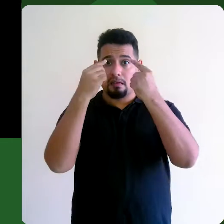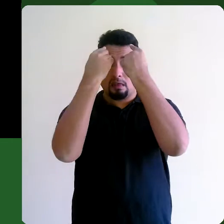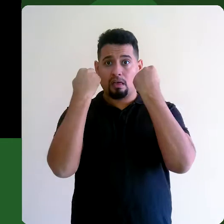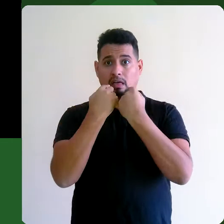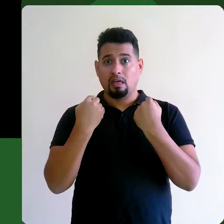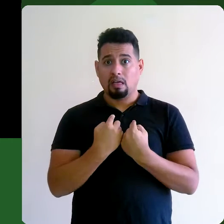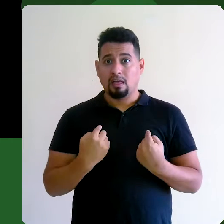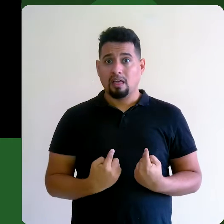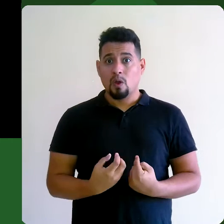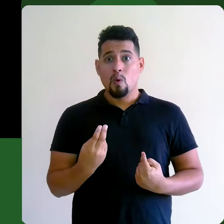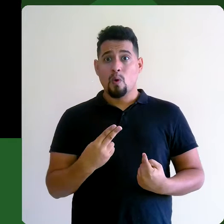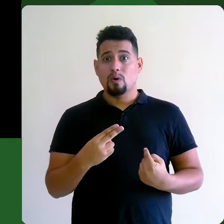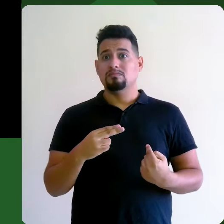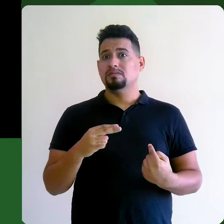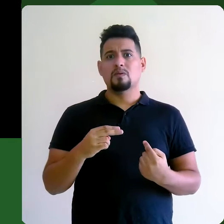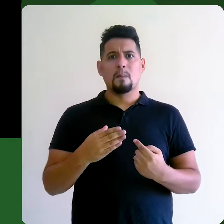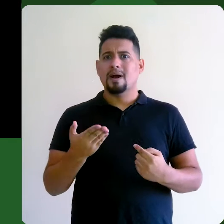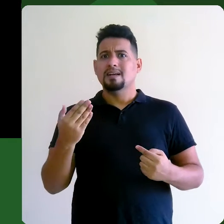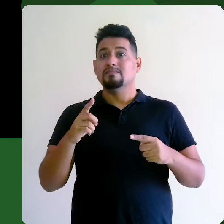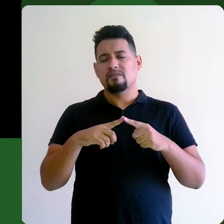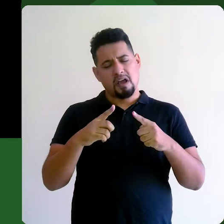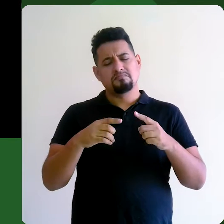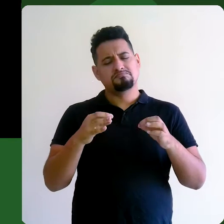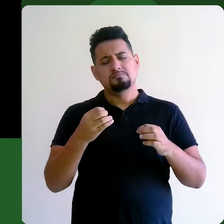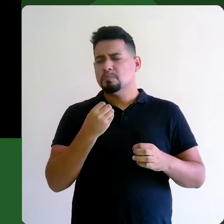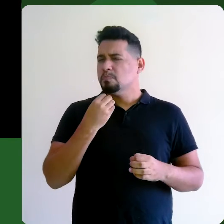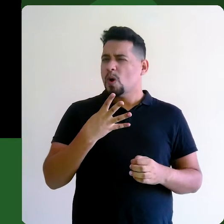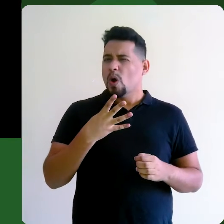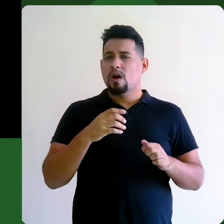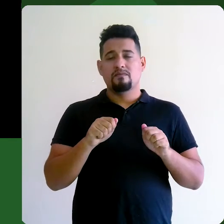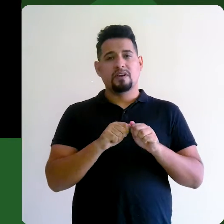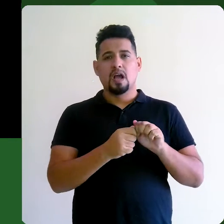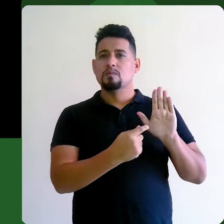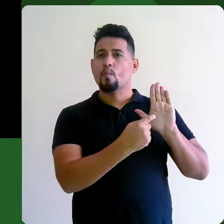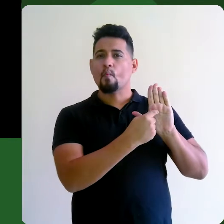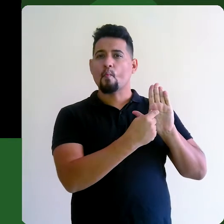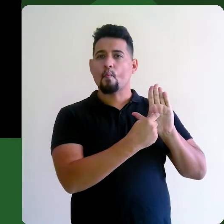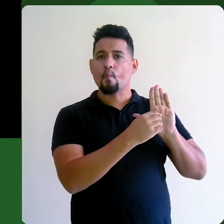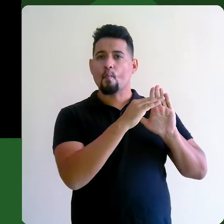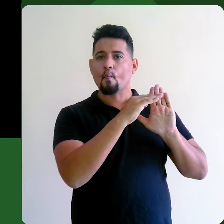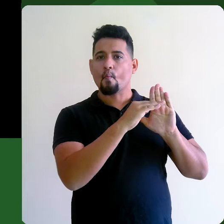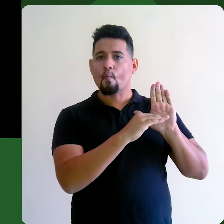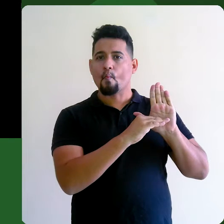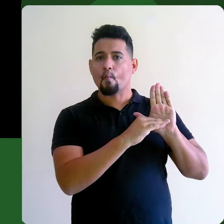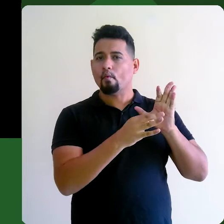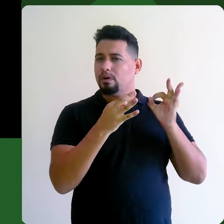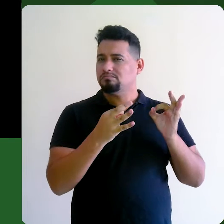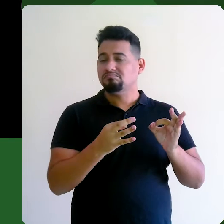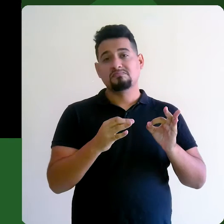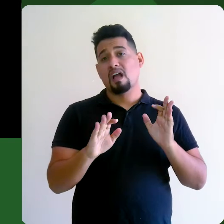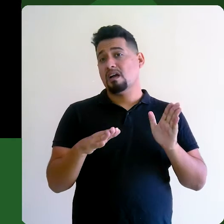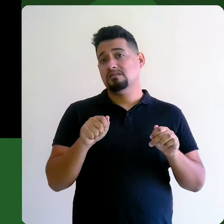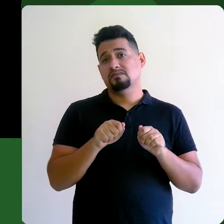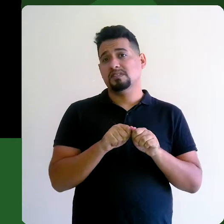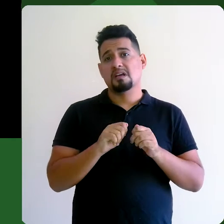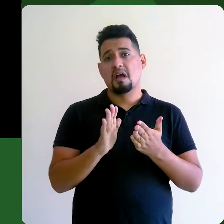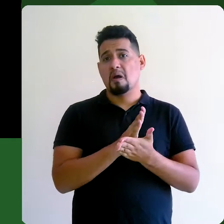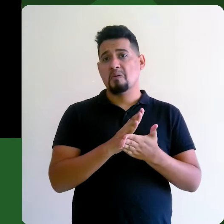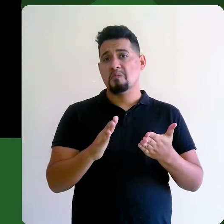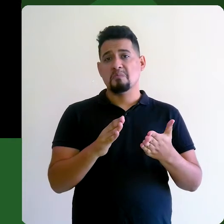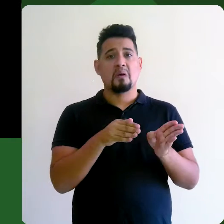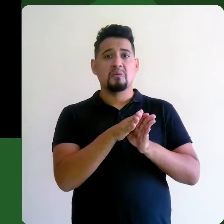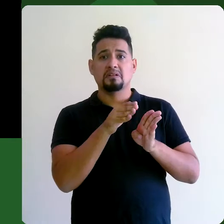cabeças de 2,5 centímetros, ele vai ficar num tamanho bacana para ficar aqui no meio dessa folha, sobrando um espaço para fazer, de